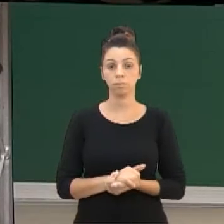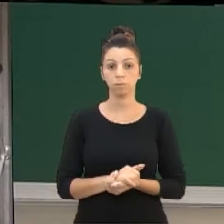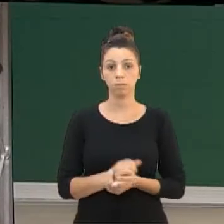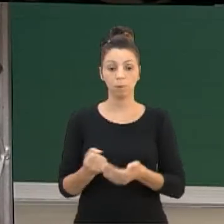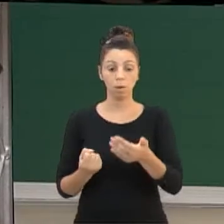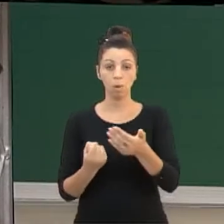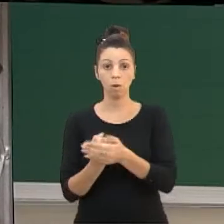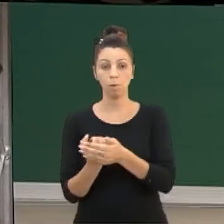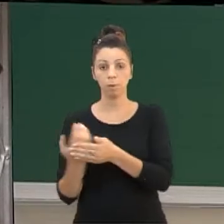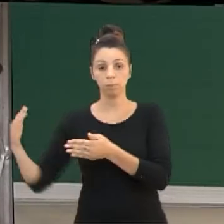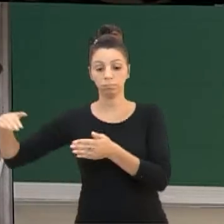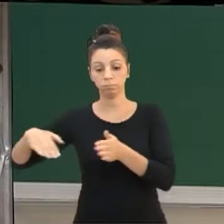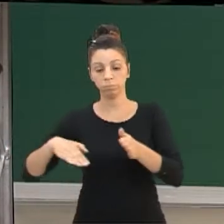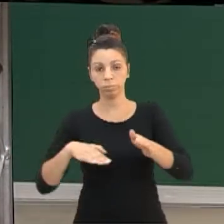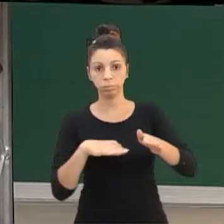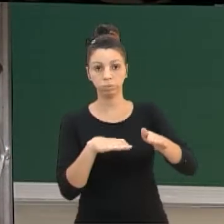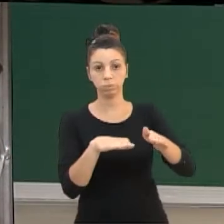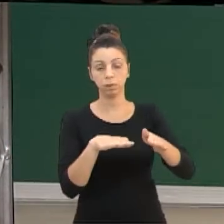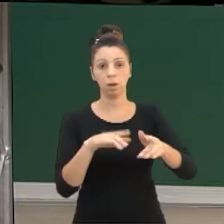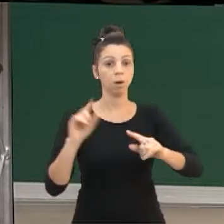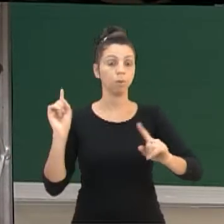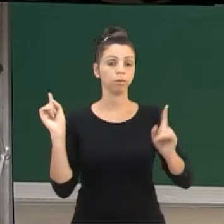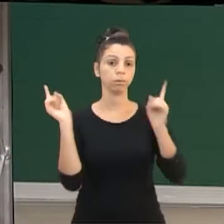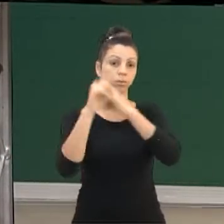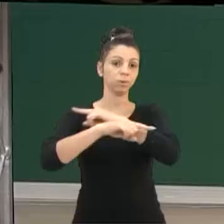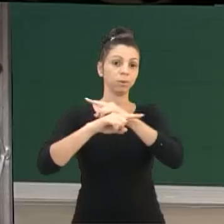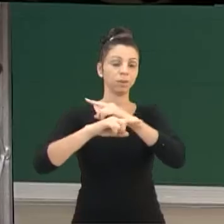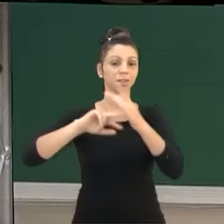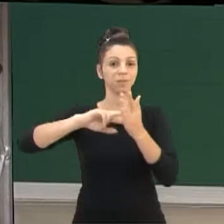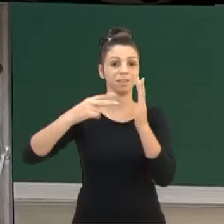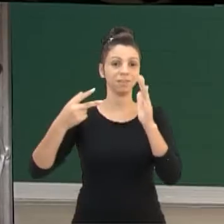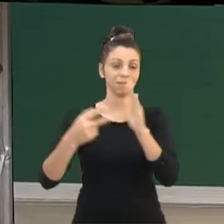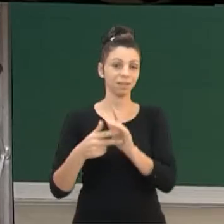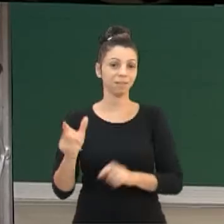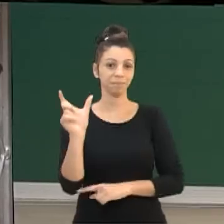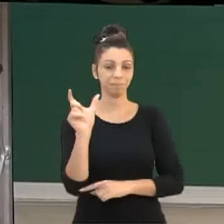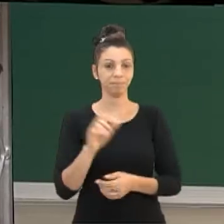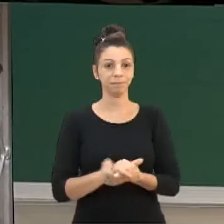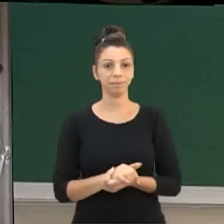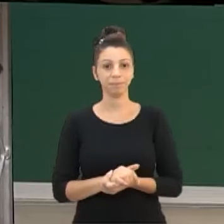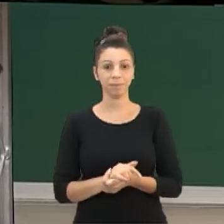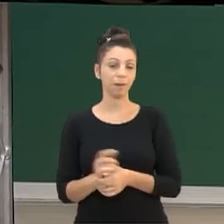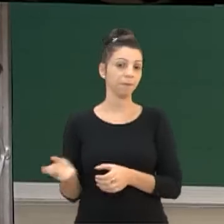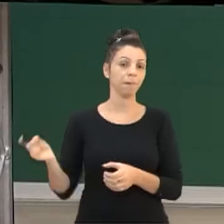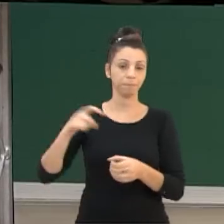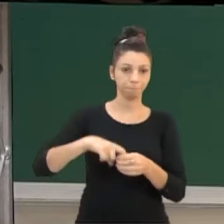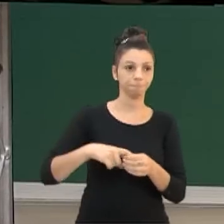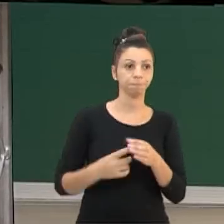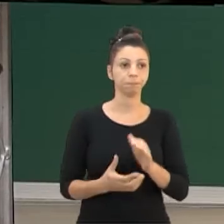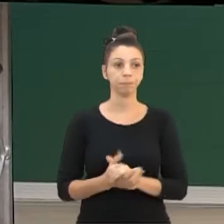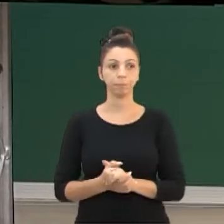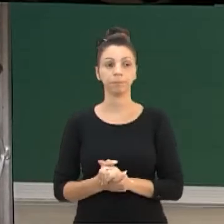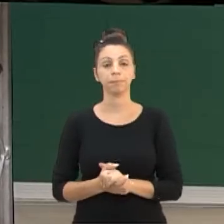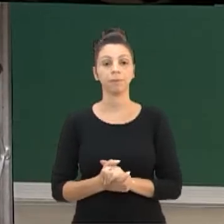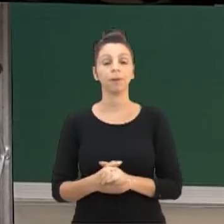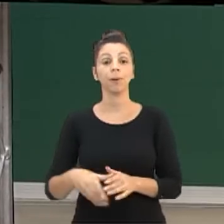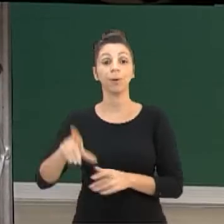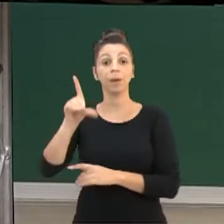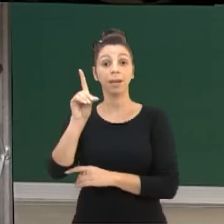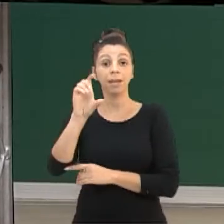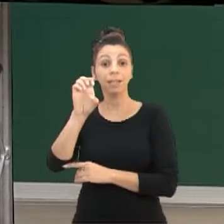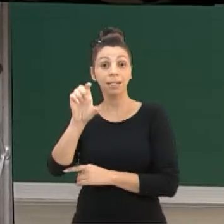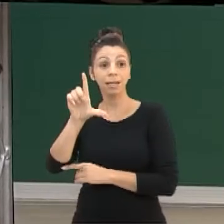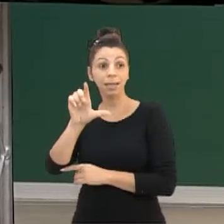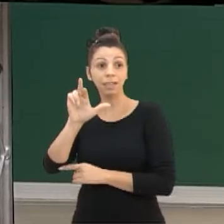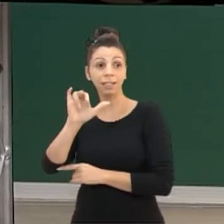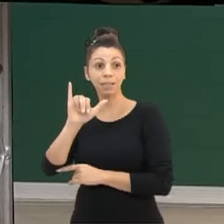comprar comida estando dentro do carro. Desculpem, gente, eu troquei aqui o significado das palavras, tá? Então, vamos retomar, vamos lá. O delivery significa